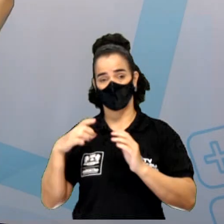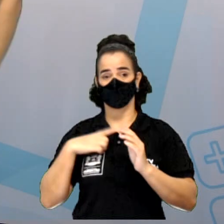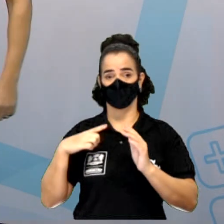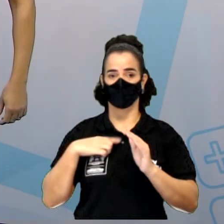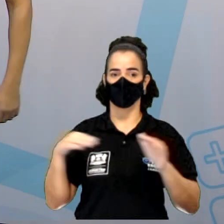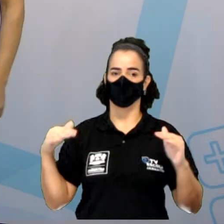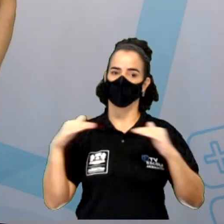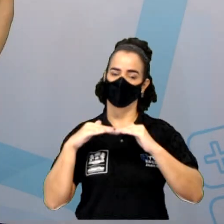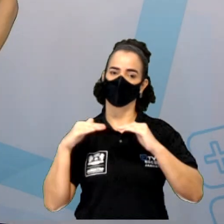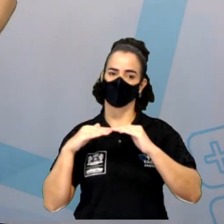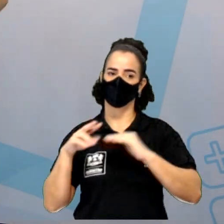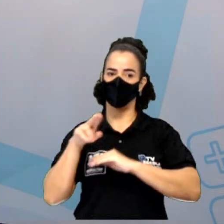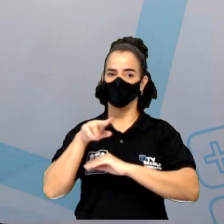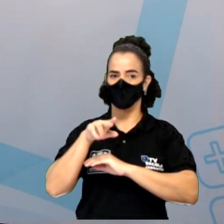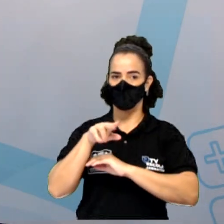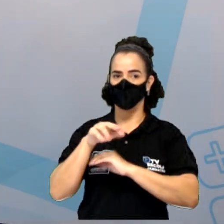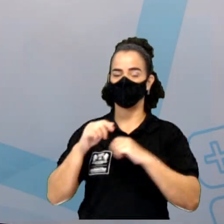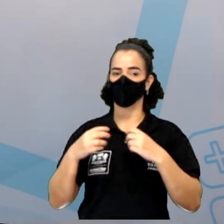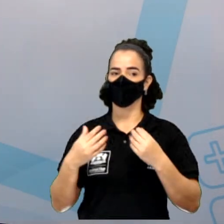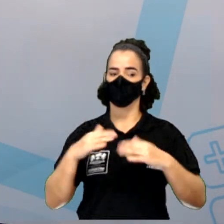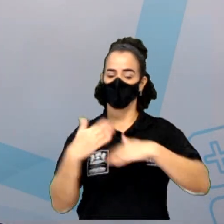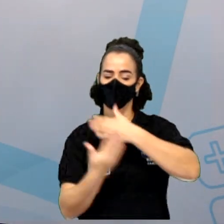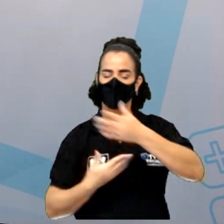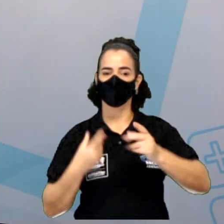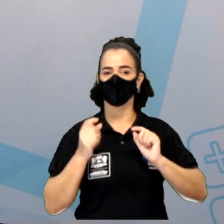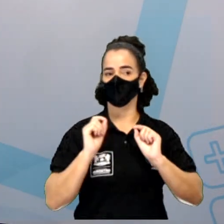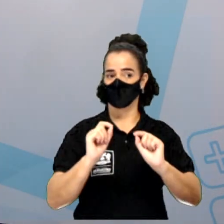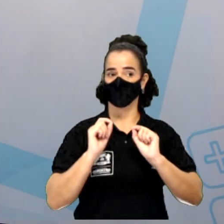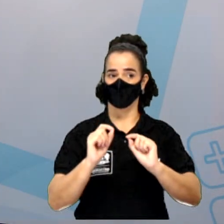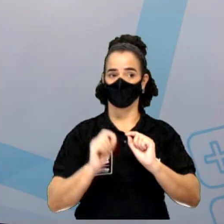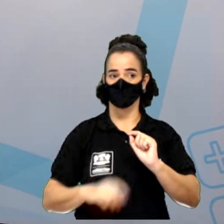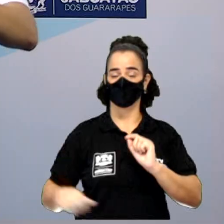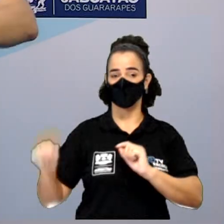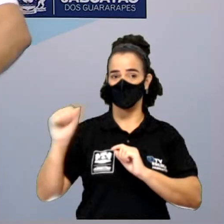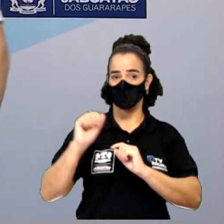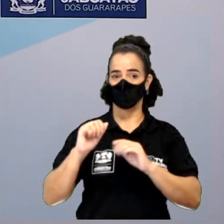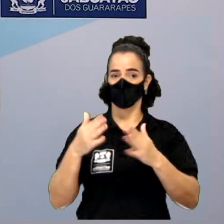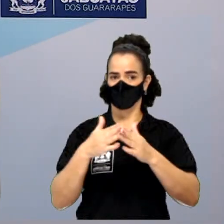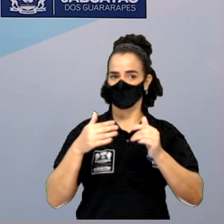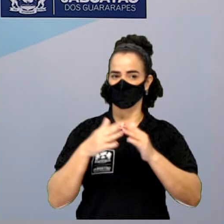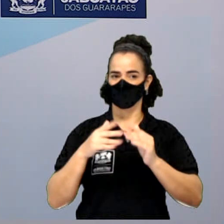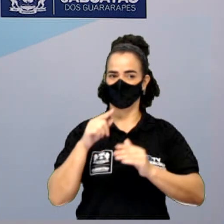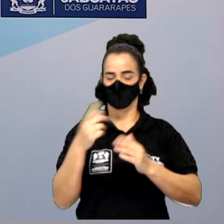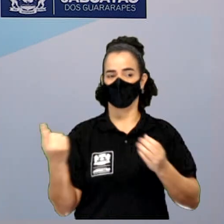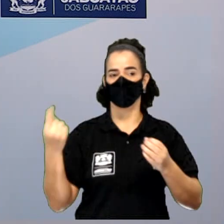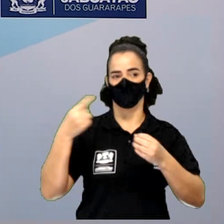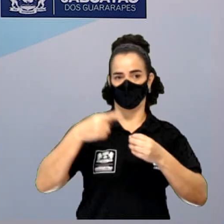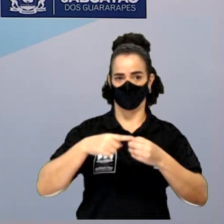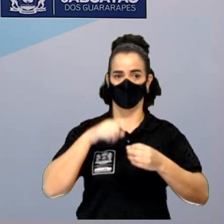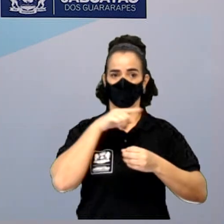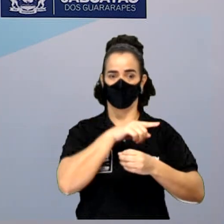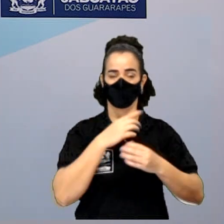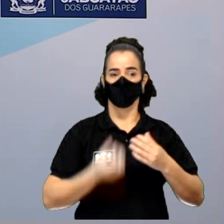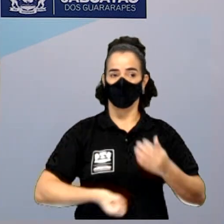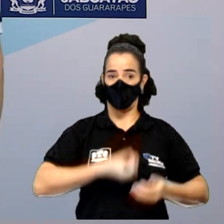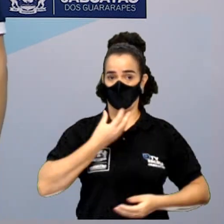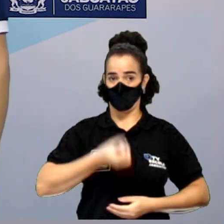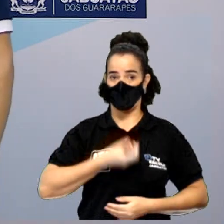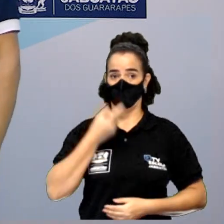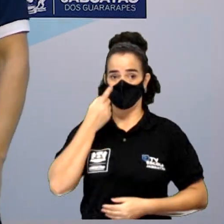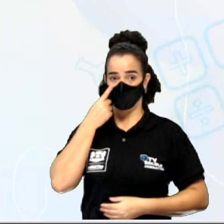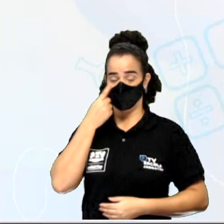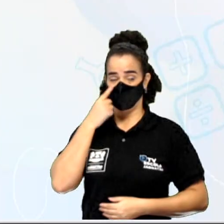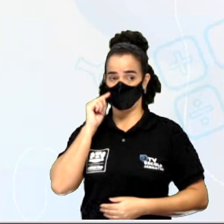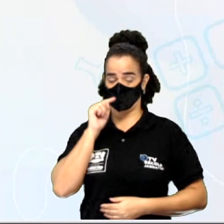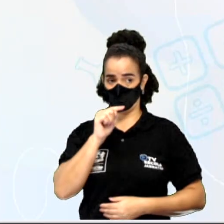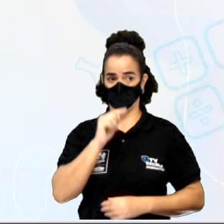dois últimos uma relação de... Aí nós temos aí a opção. Vou pedir licença a vocês para voltar um pouquinho para o poema. Preste atenção ao